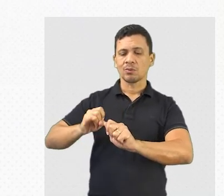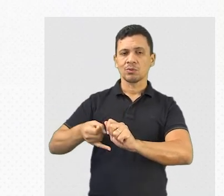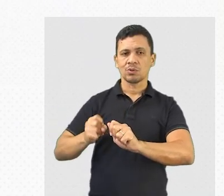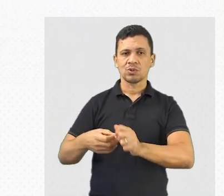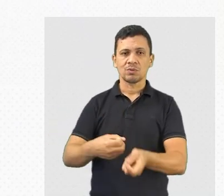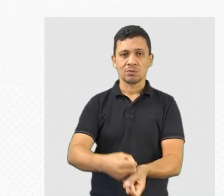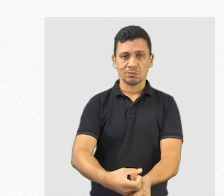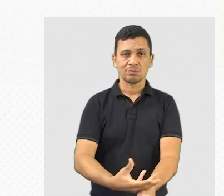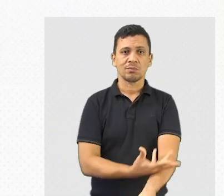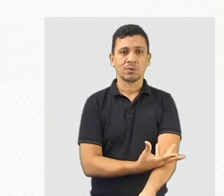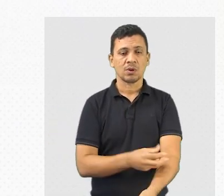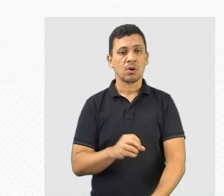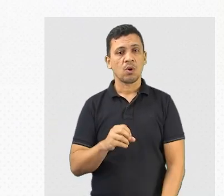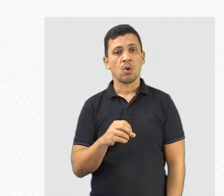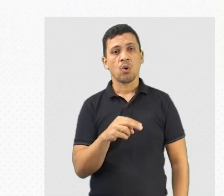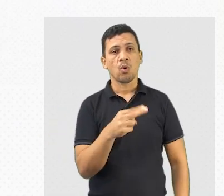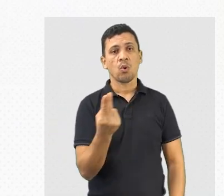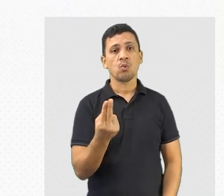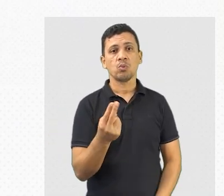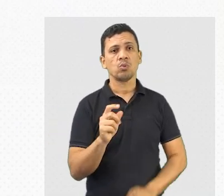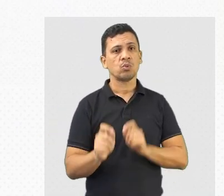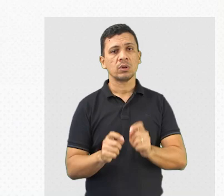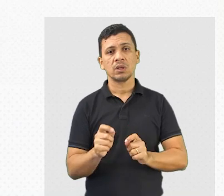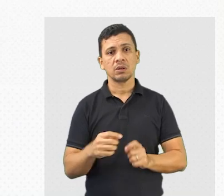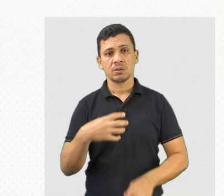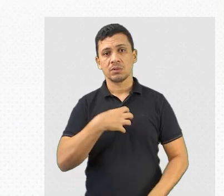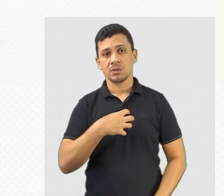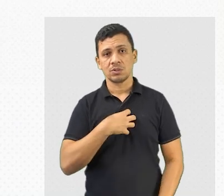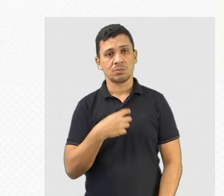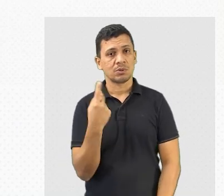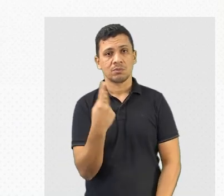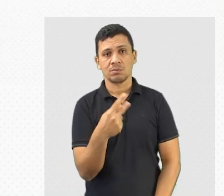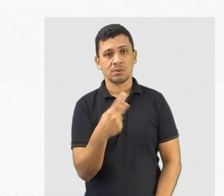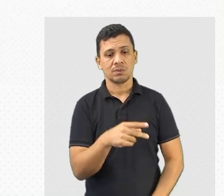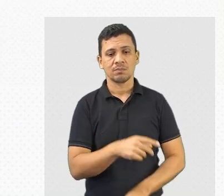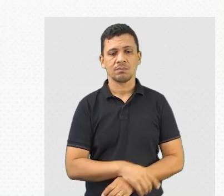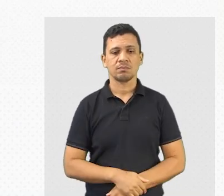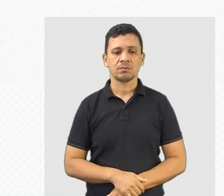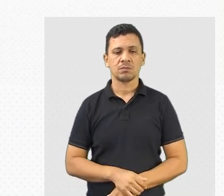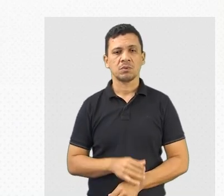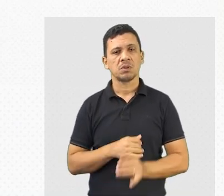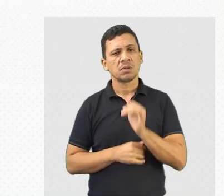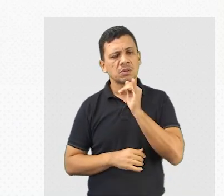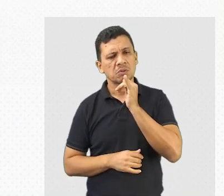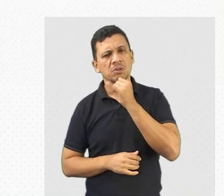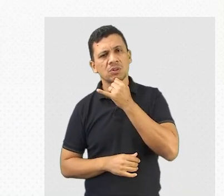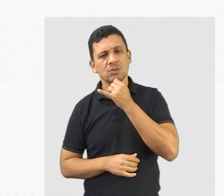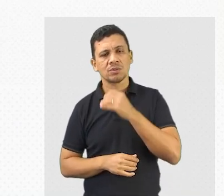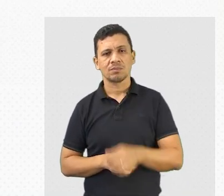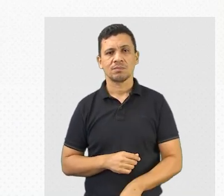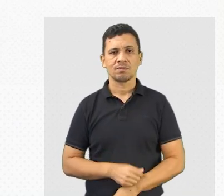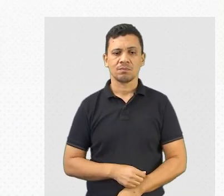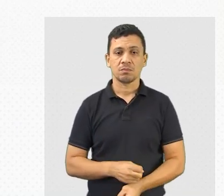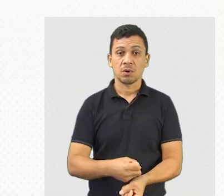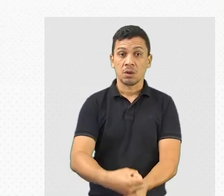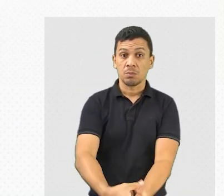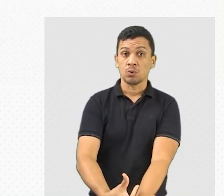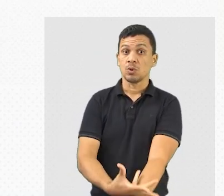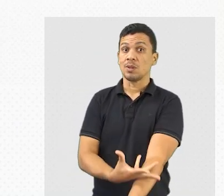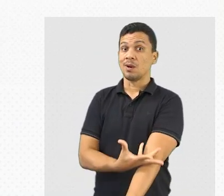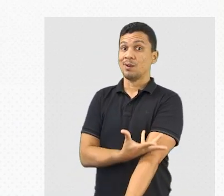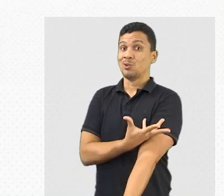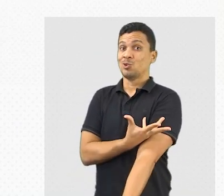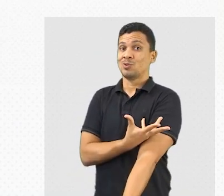às emoções ou ao estado do sujeito. Sad, triste. Emotional,